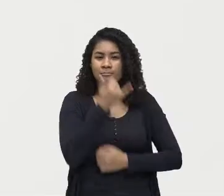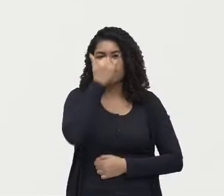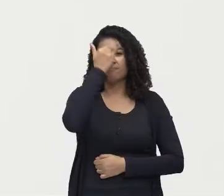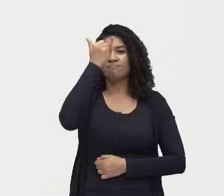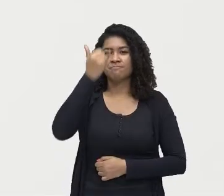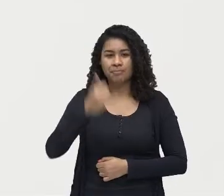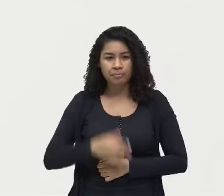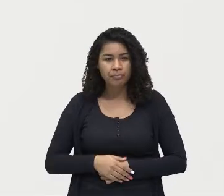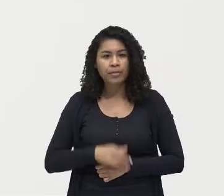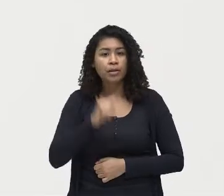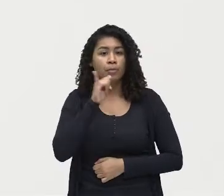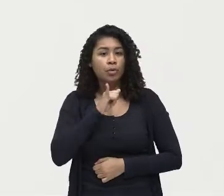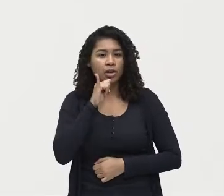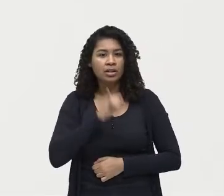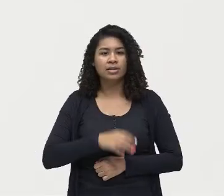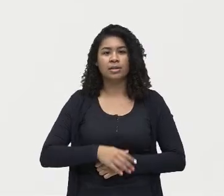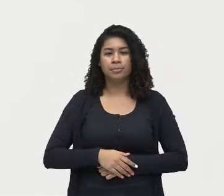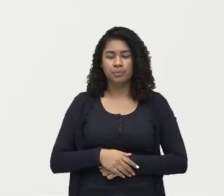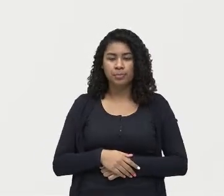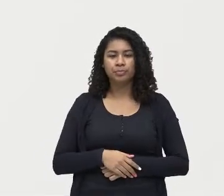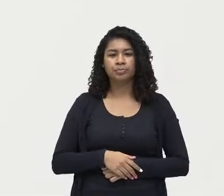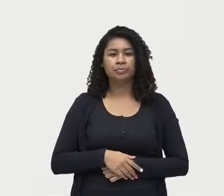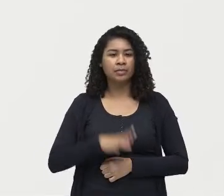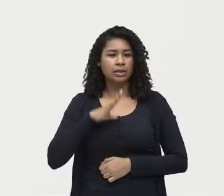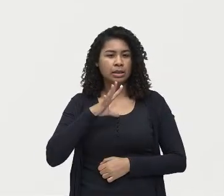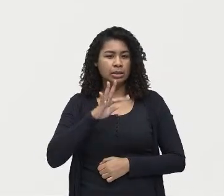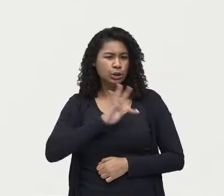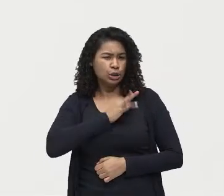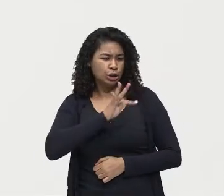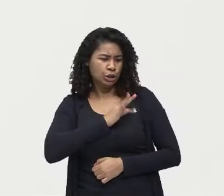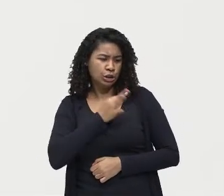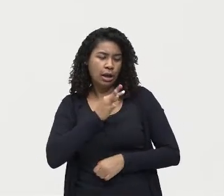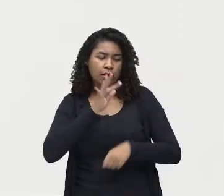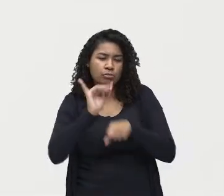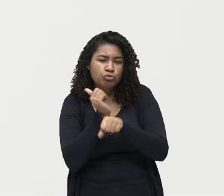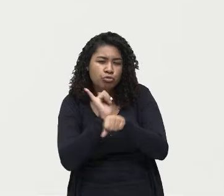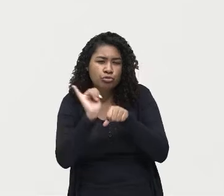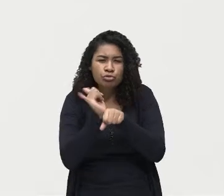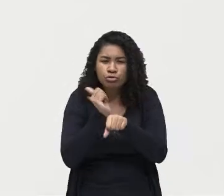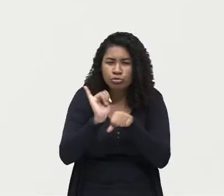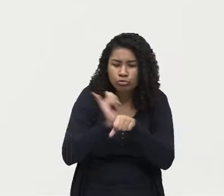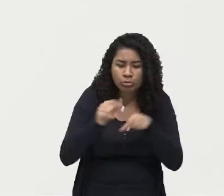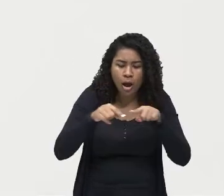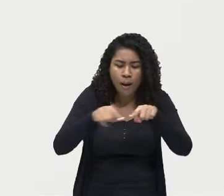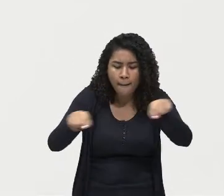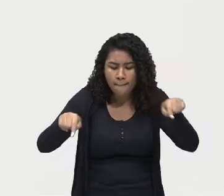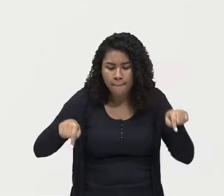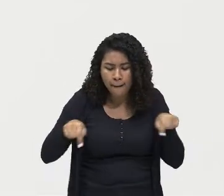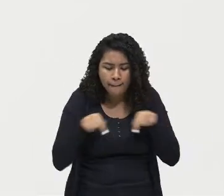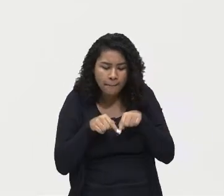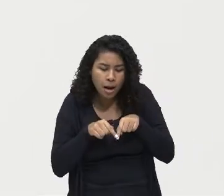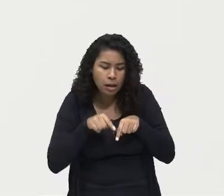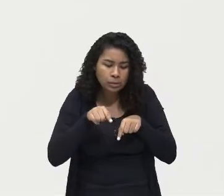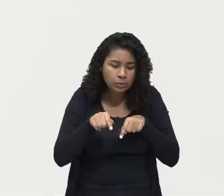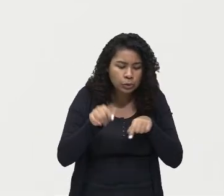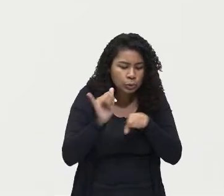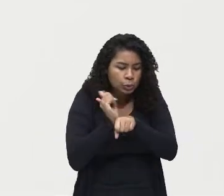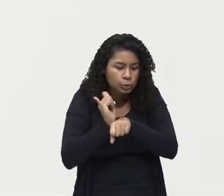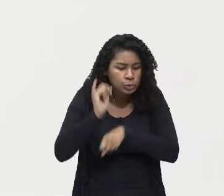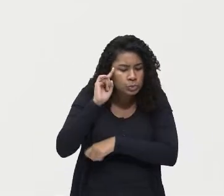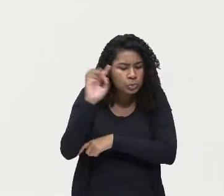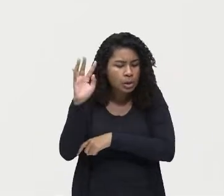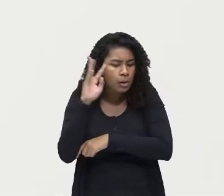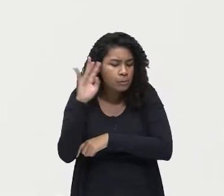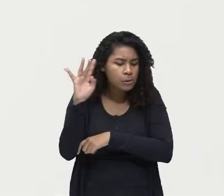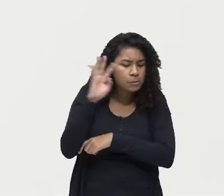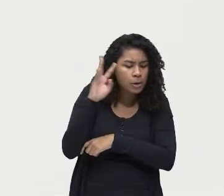exemplar, planejava todo o jogo numa mesa de botão, da entrada em campo até a troca de camisetas, incluindo um